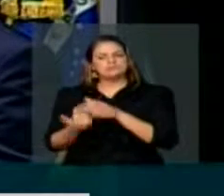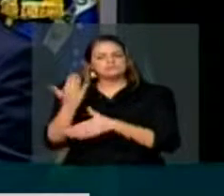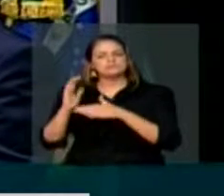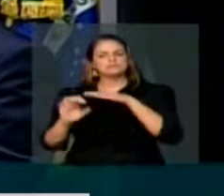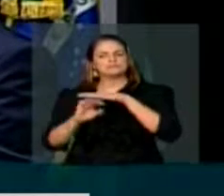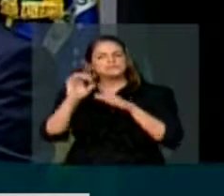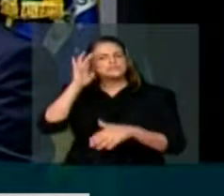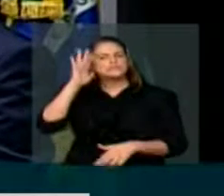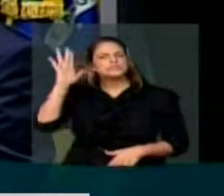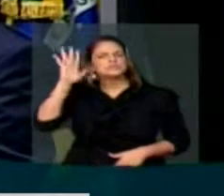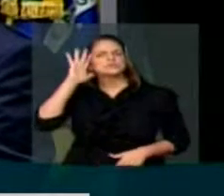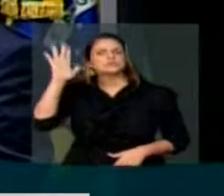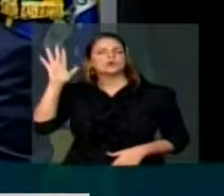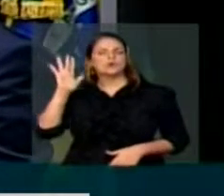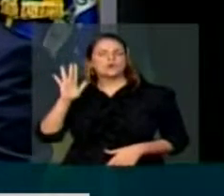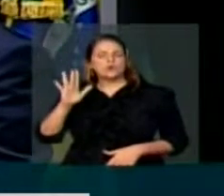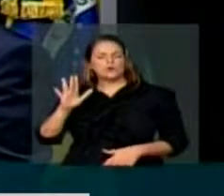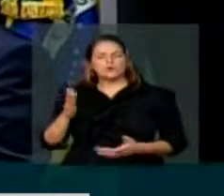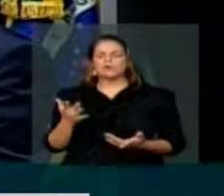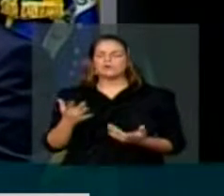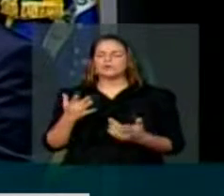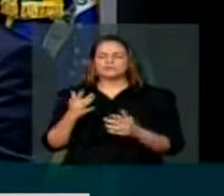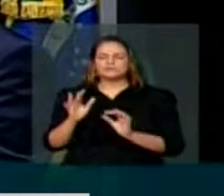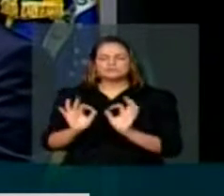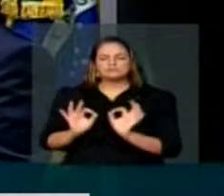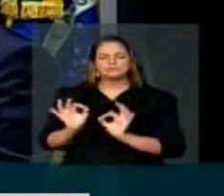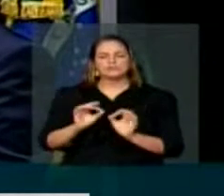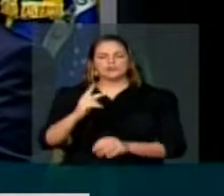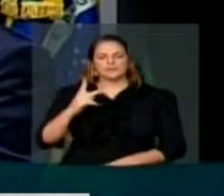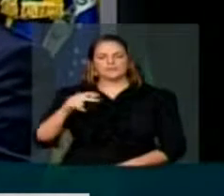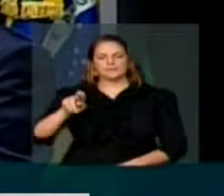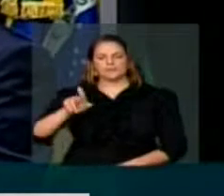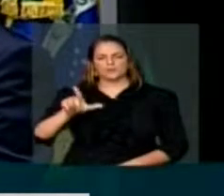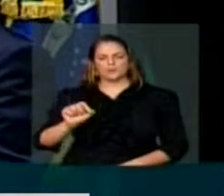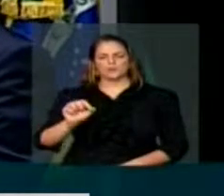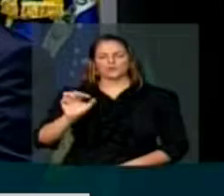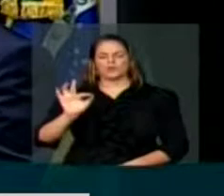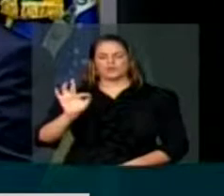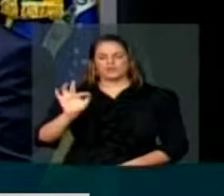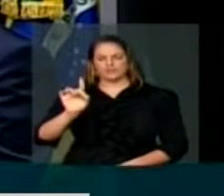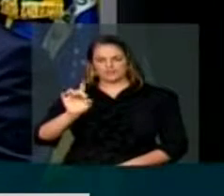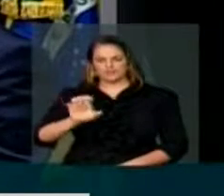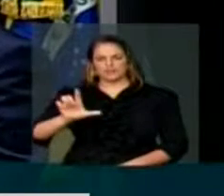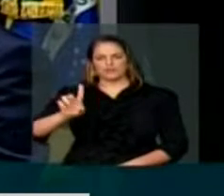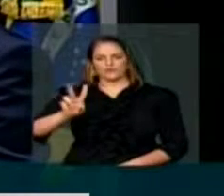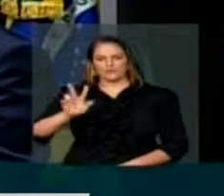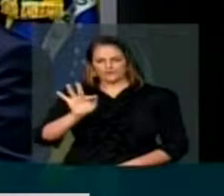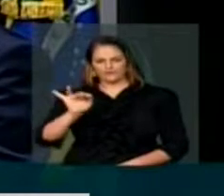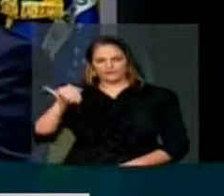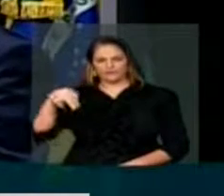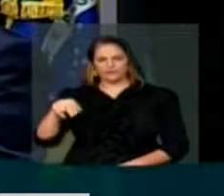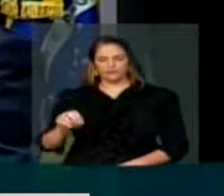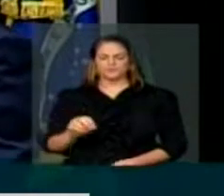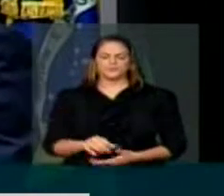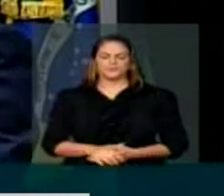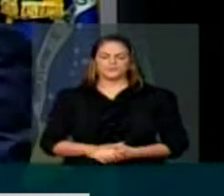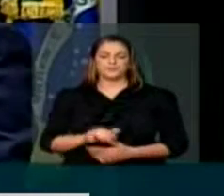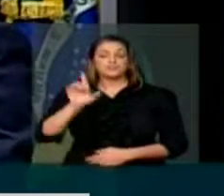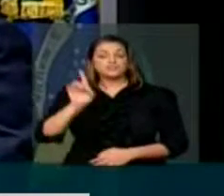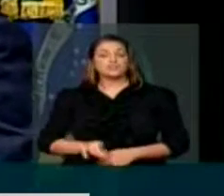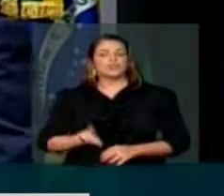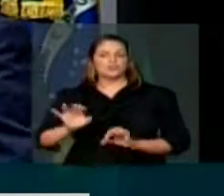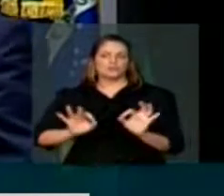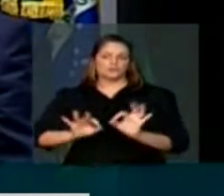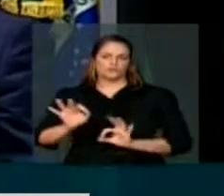visionário, o sonhador, o corajoso Paulo Delfino Guimarães, que dirige,